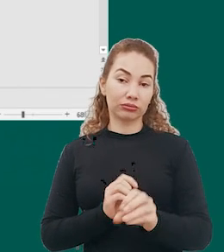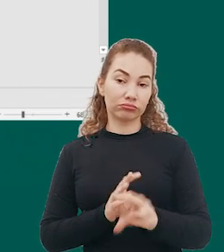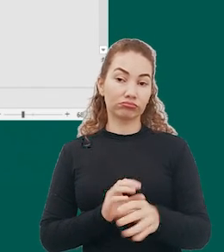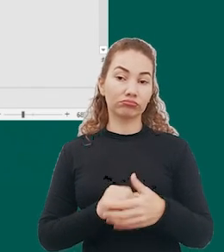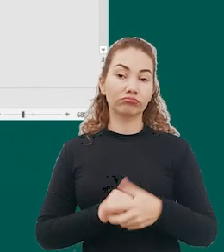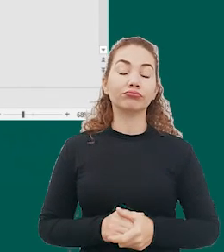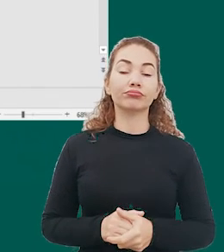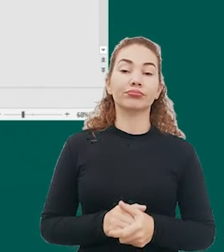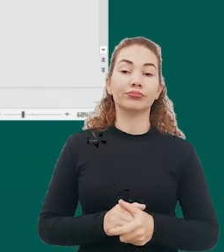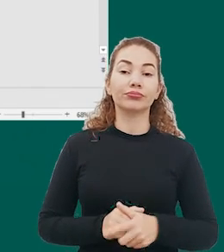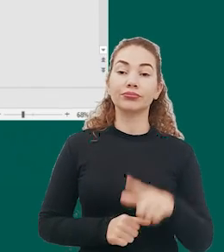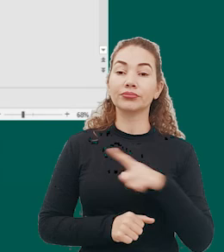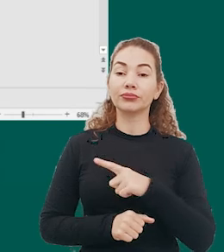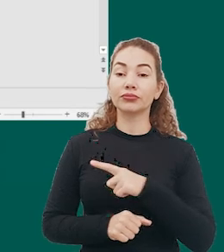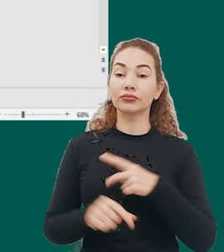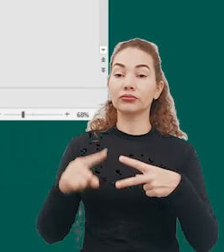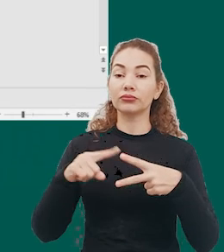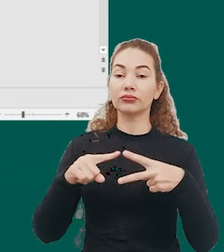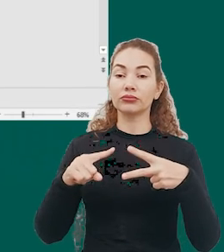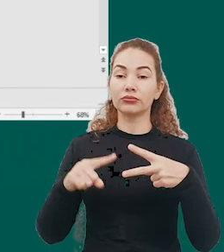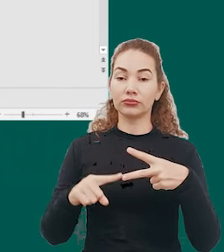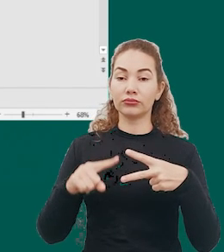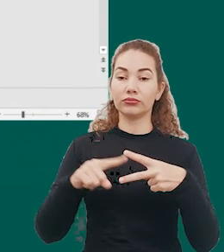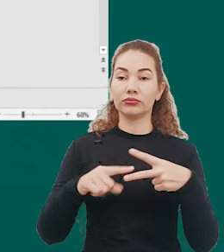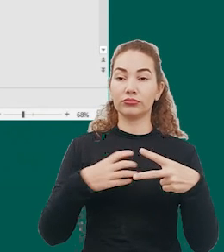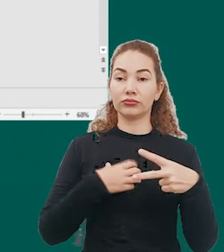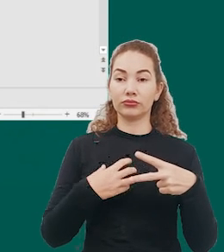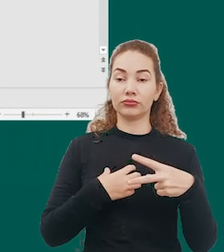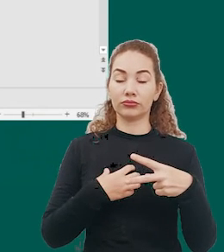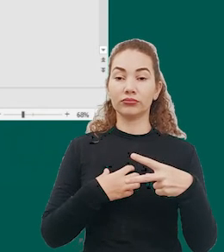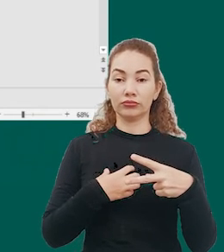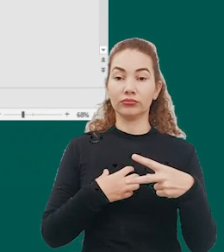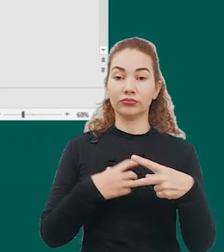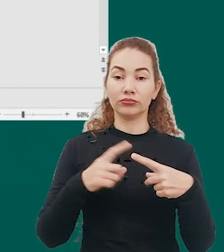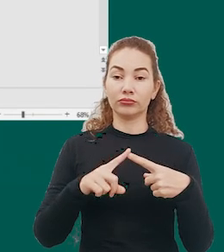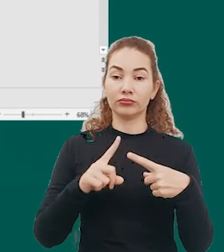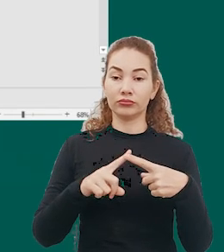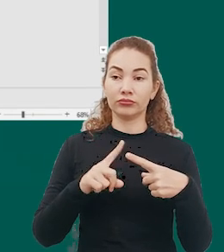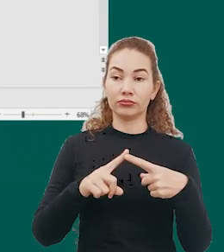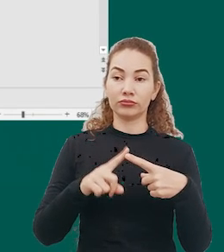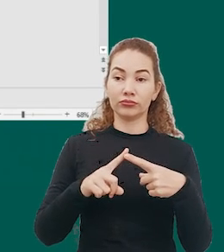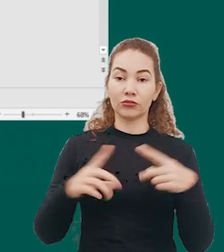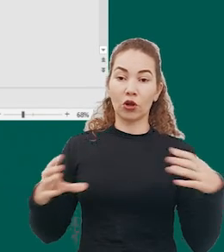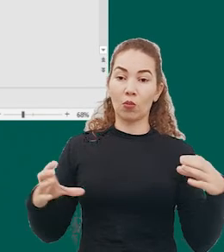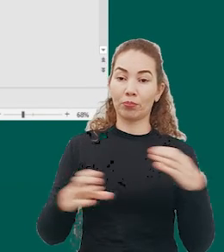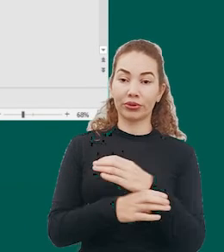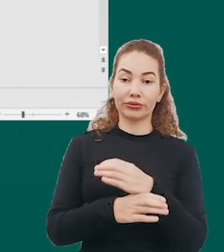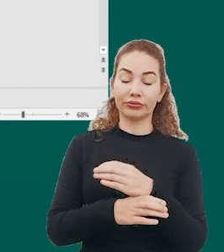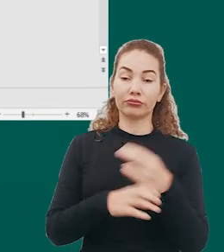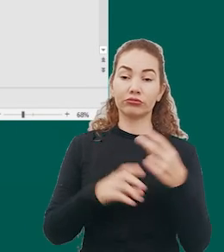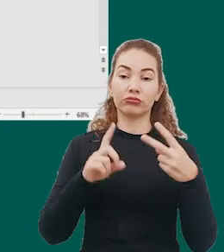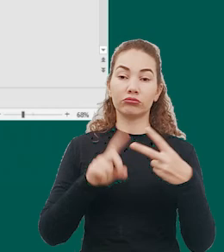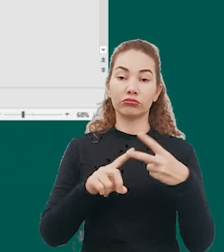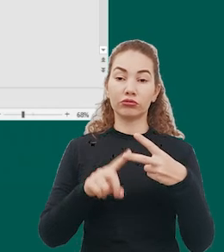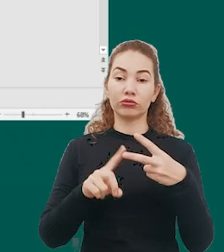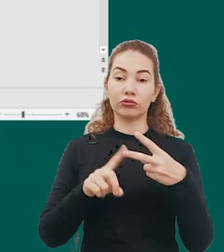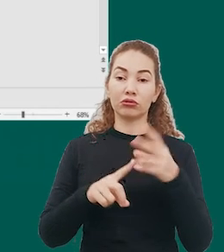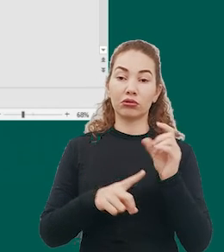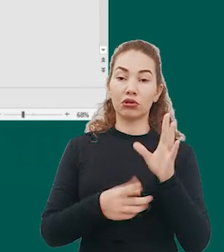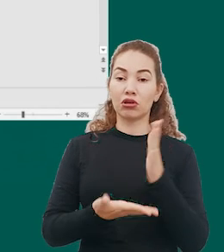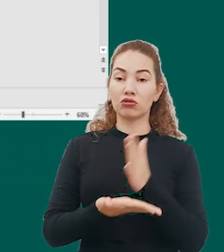certo? Temos duas formas de crédito educativo: o crédito educativo total e o crédito